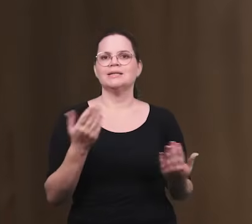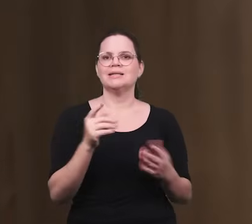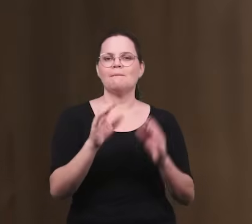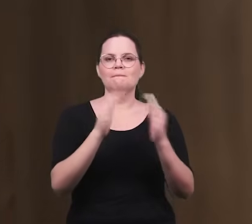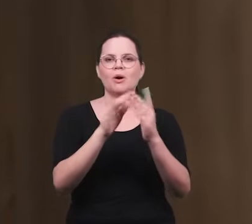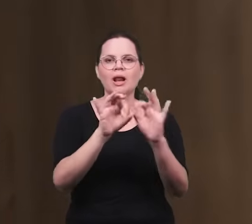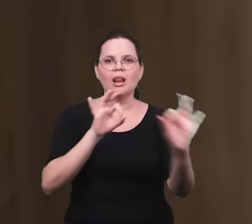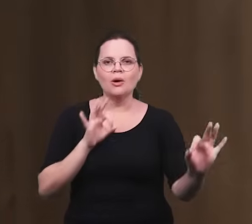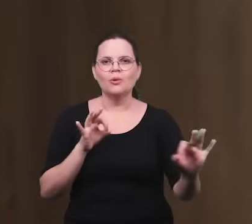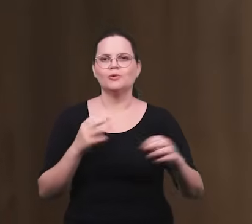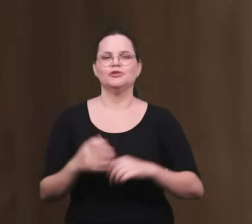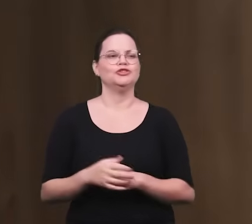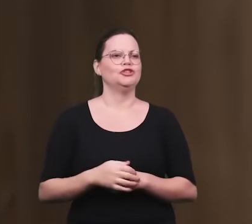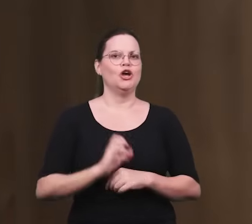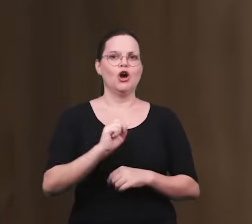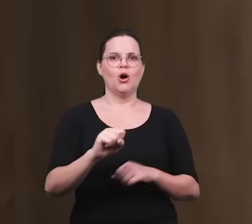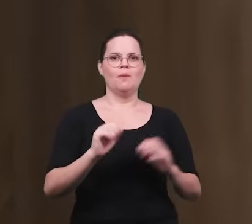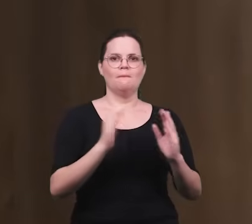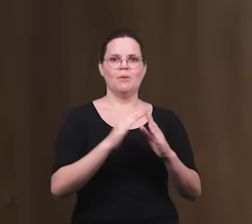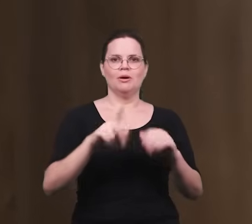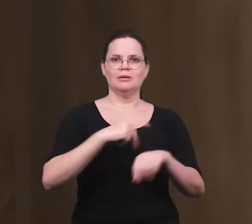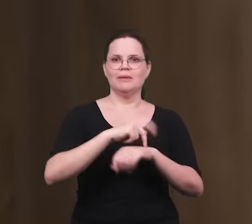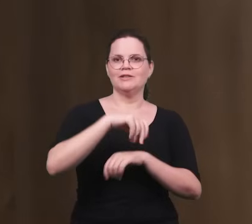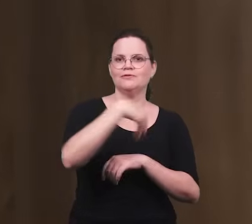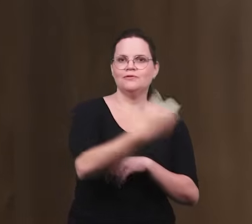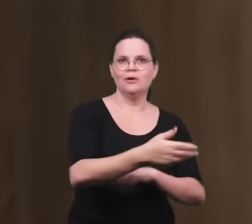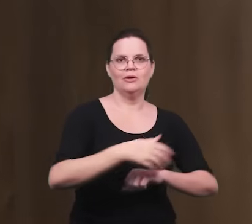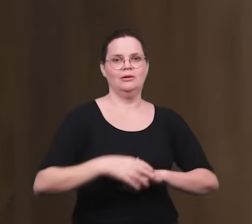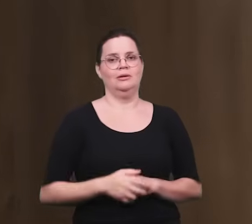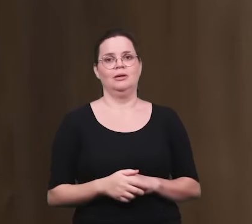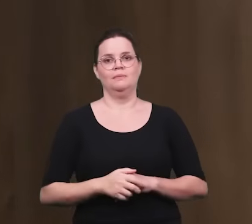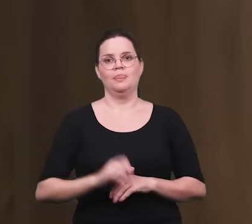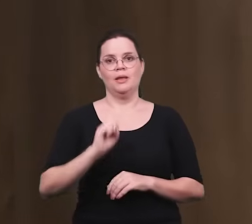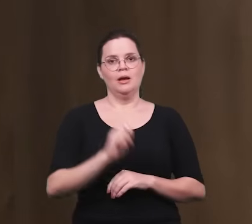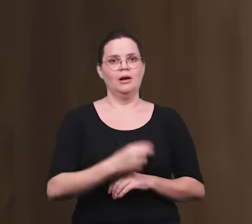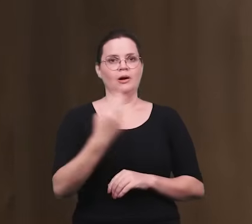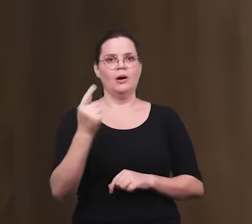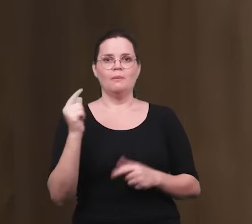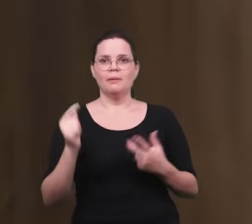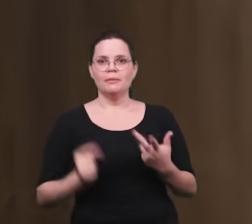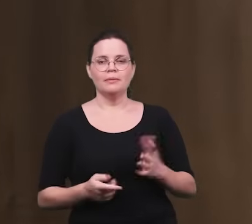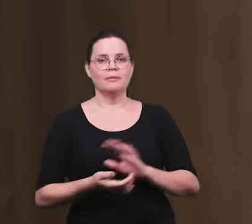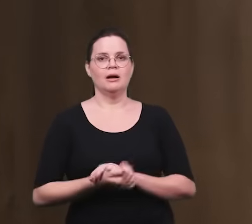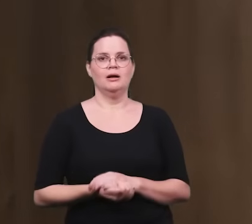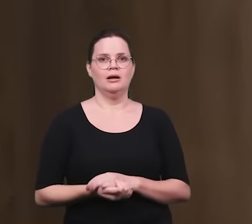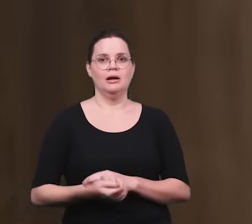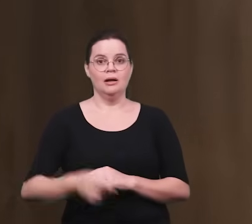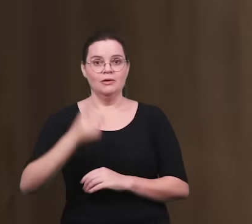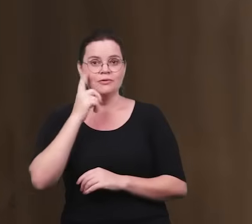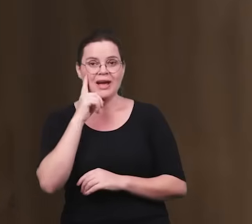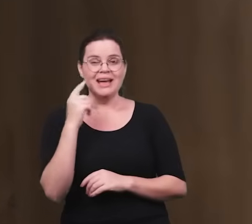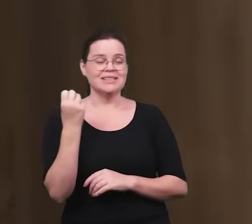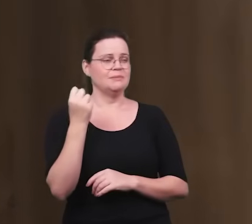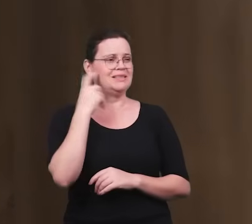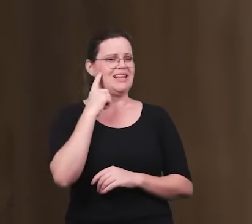todos os obstáculos. Manda o link para ele da TV Manaim. Ah, a pessoa gosta de um louvor, acha o louvor lá